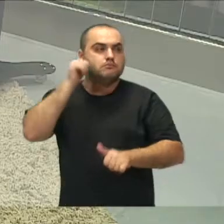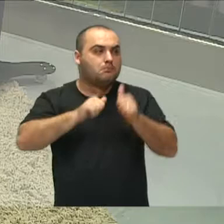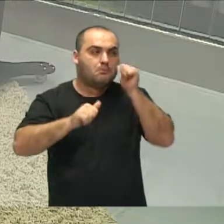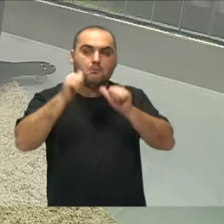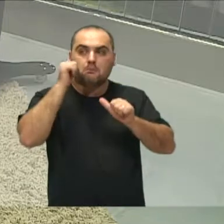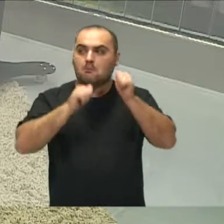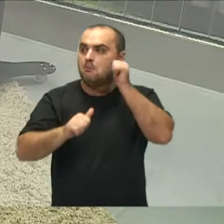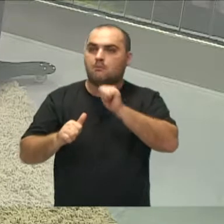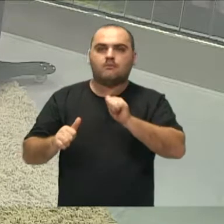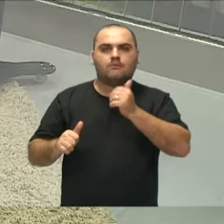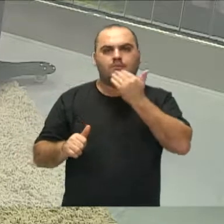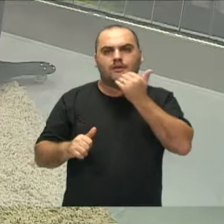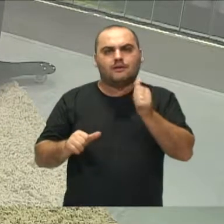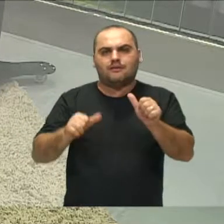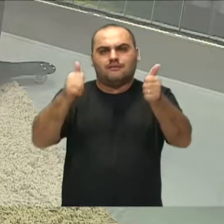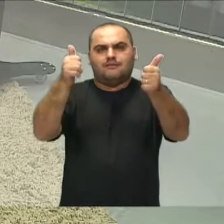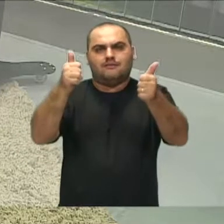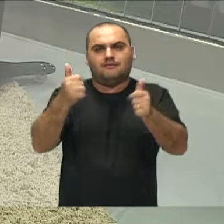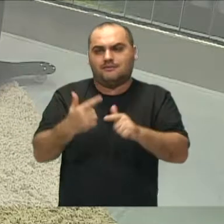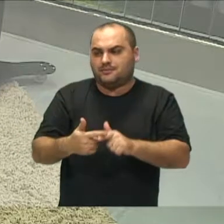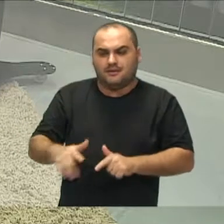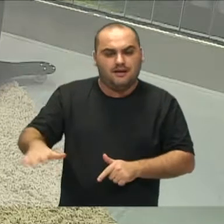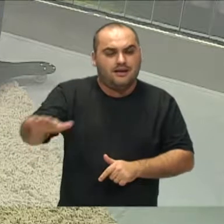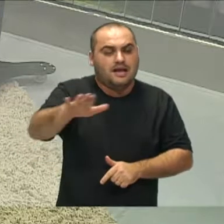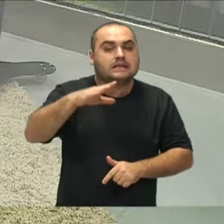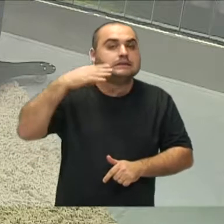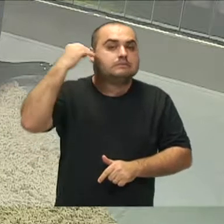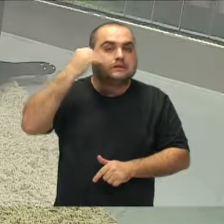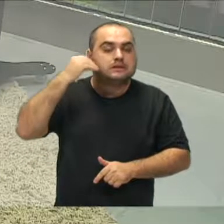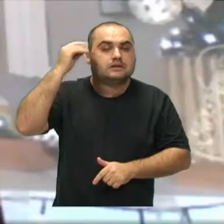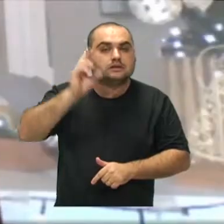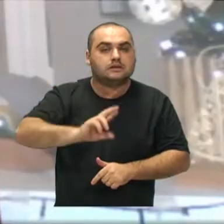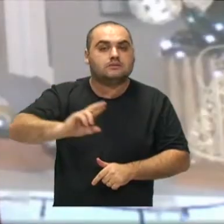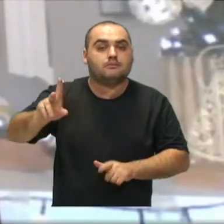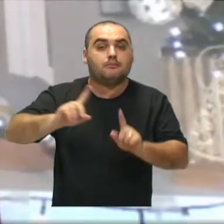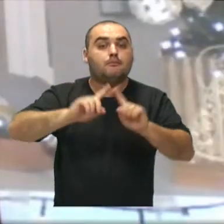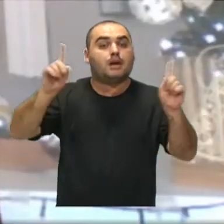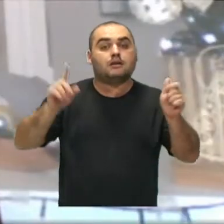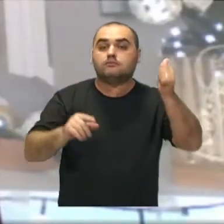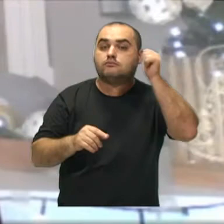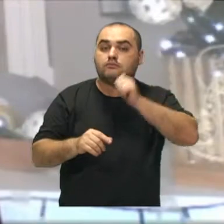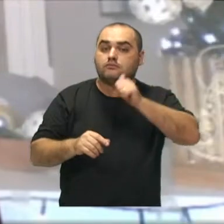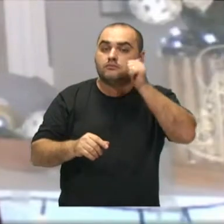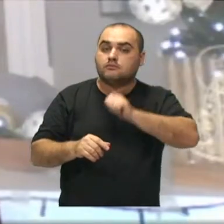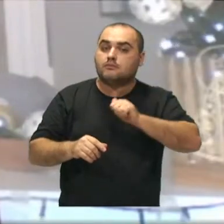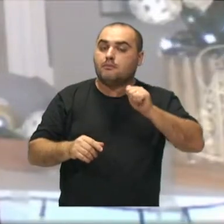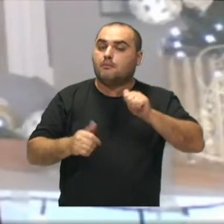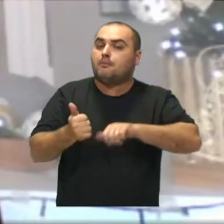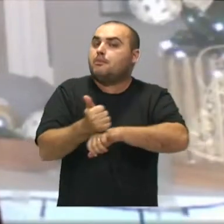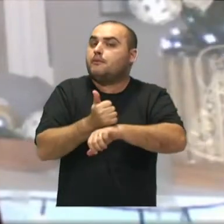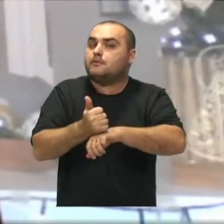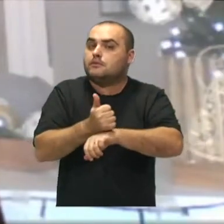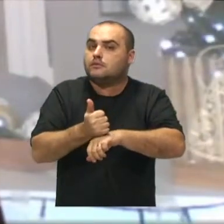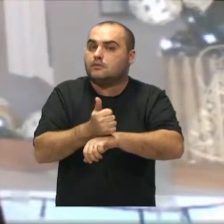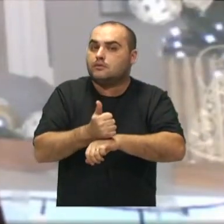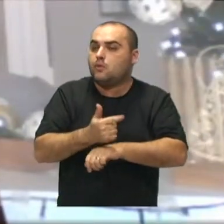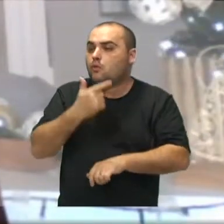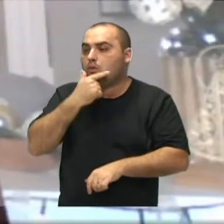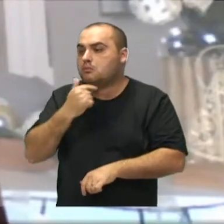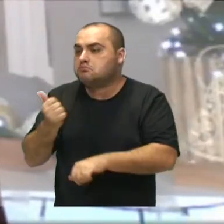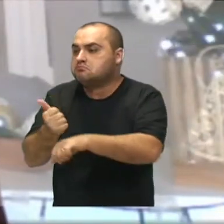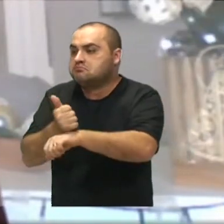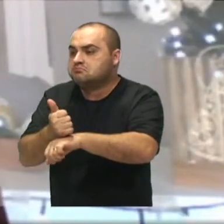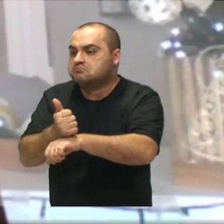Porque todas nós temos experiências diferentes, mas nós mulheres, nós procuramos por profissionais, por exemplo, que homens não procuram. O